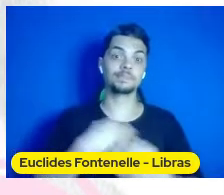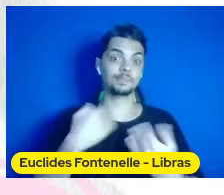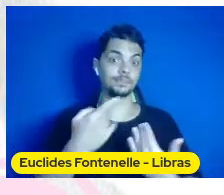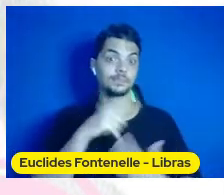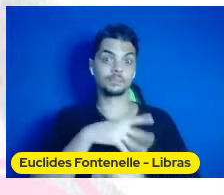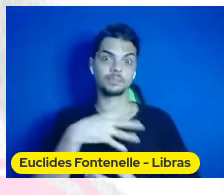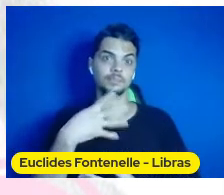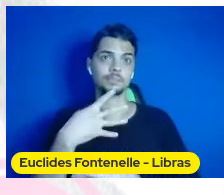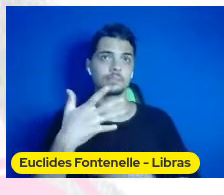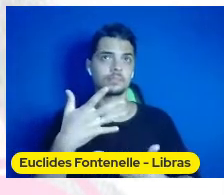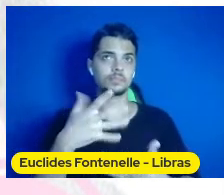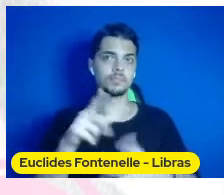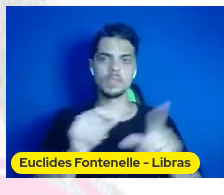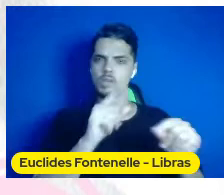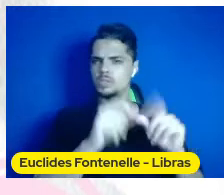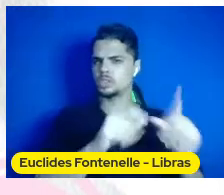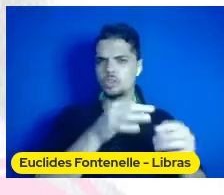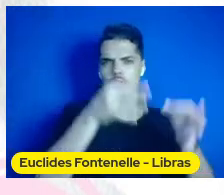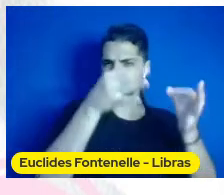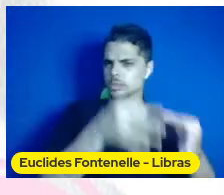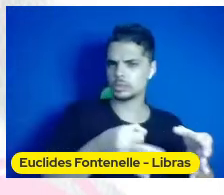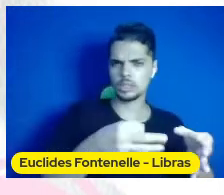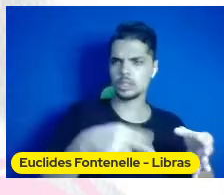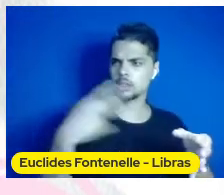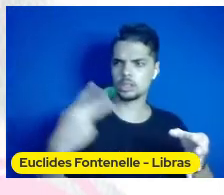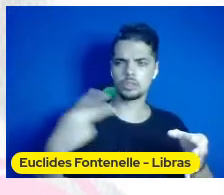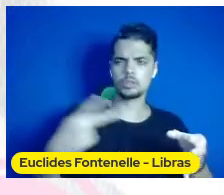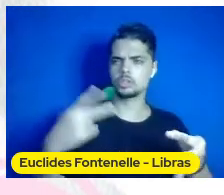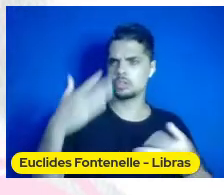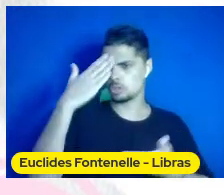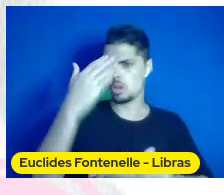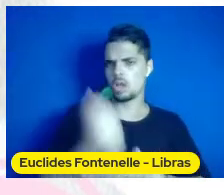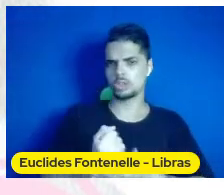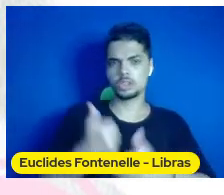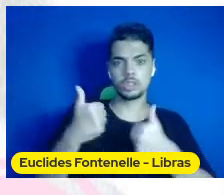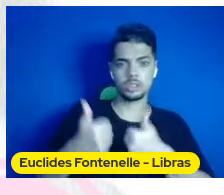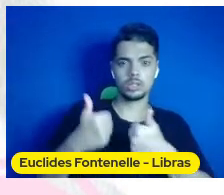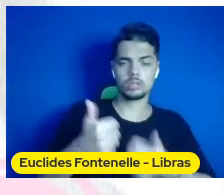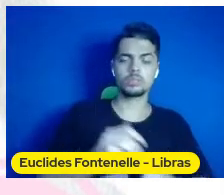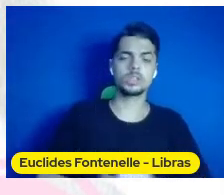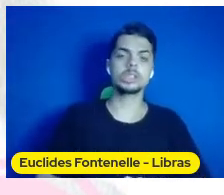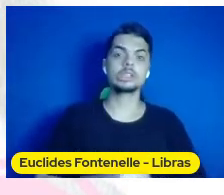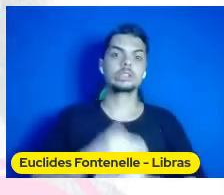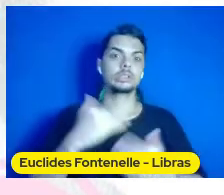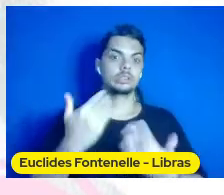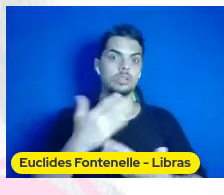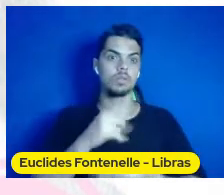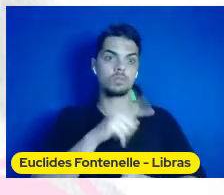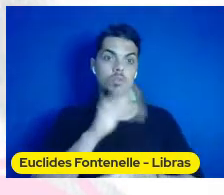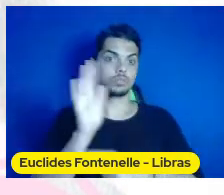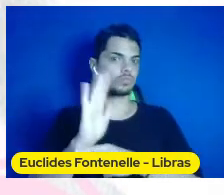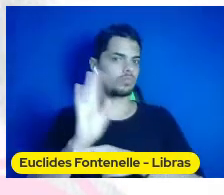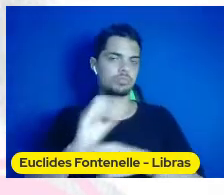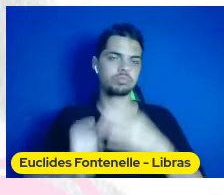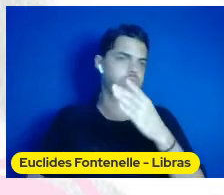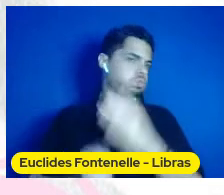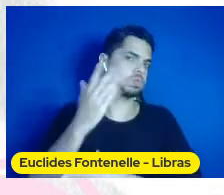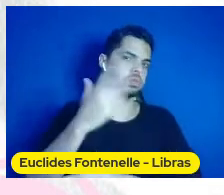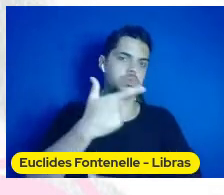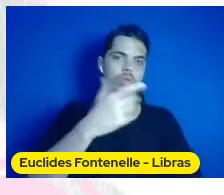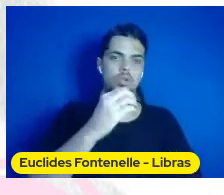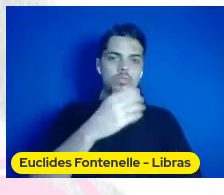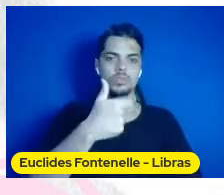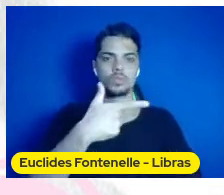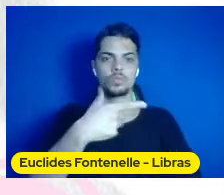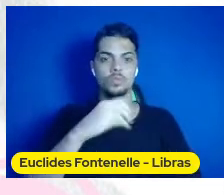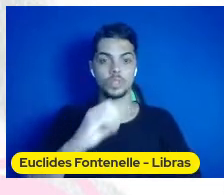gente lançou em 2020, né, o filme, e foram ganhar